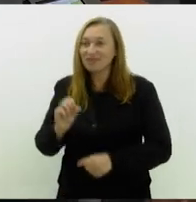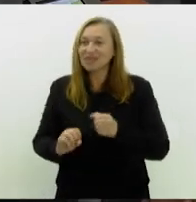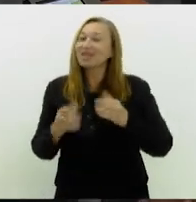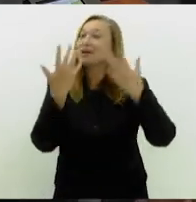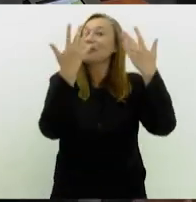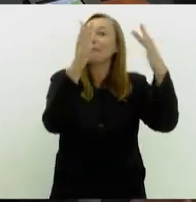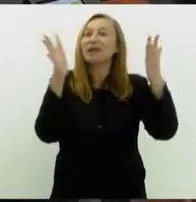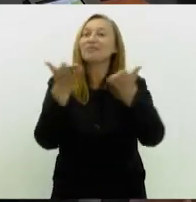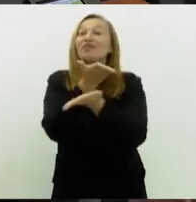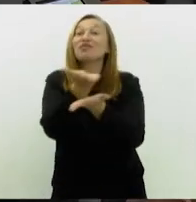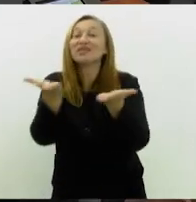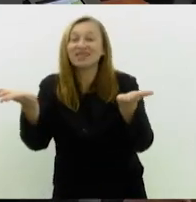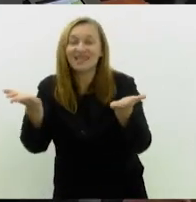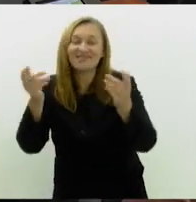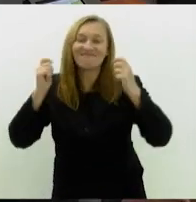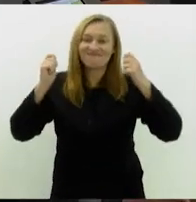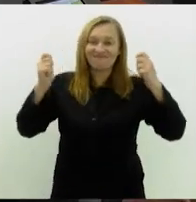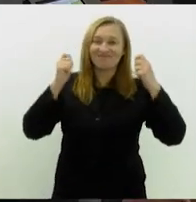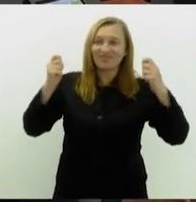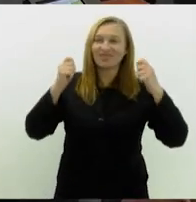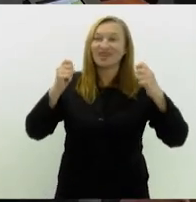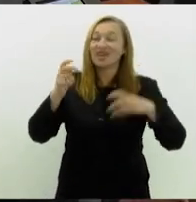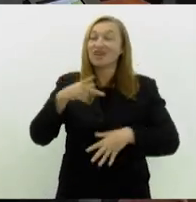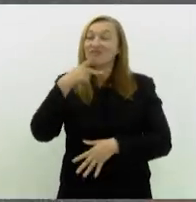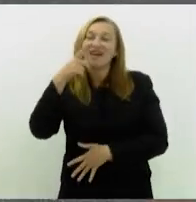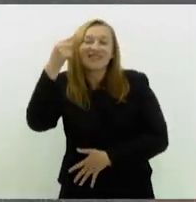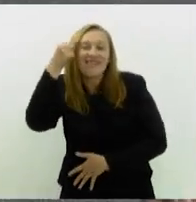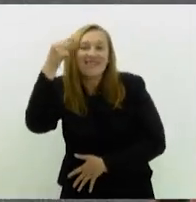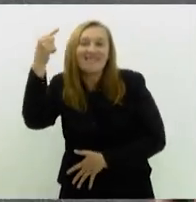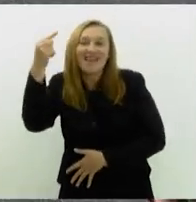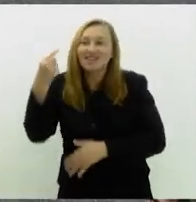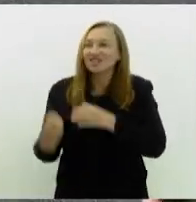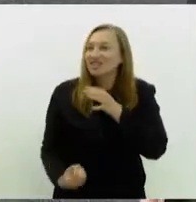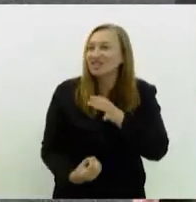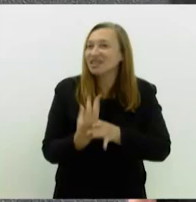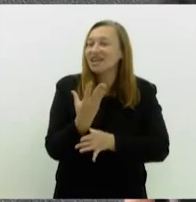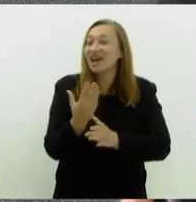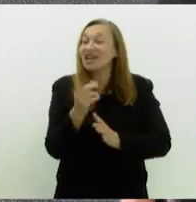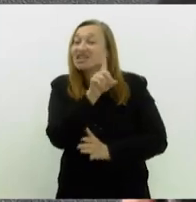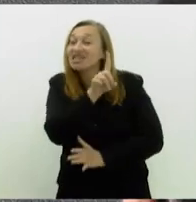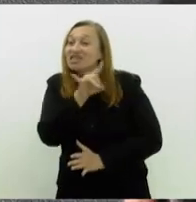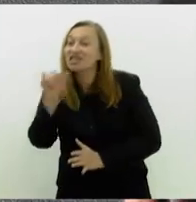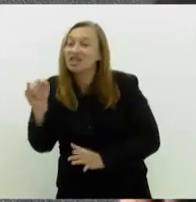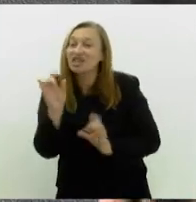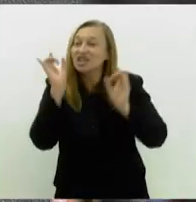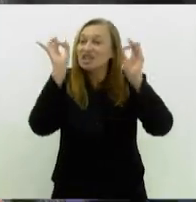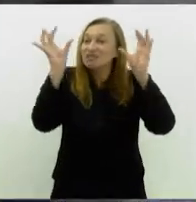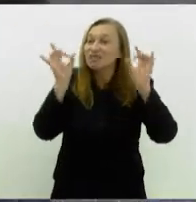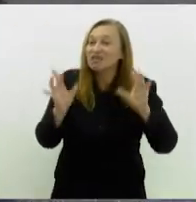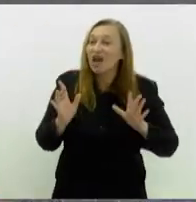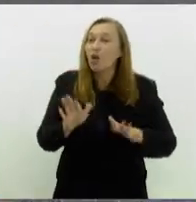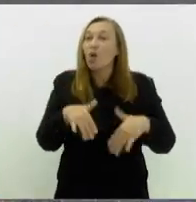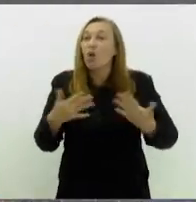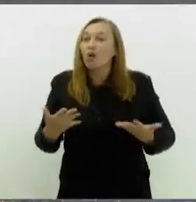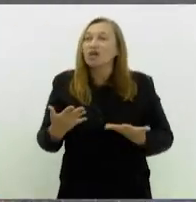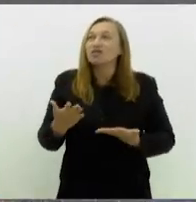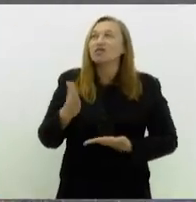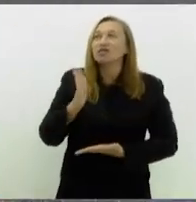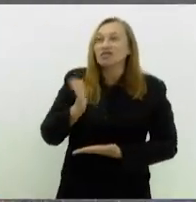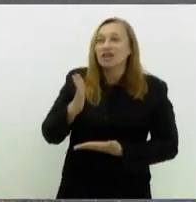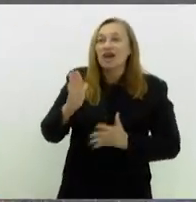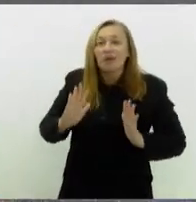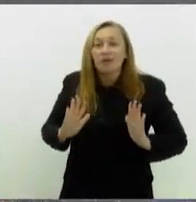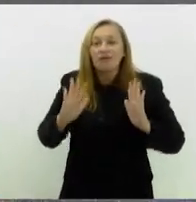torcedores dizer que essa ideia de criar essa data exatamente quando a gente ainda está